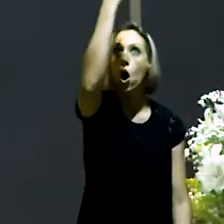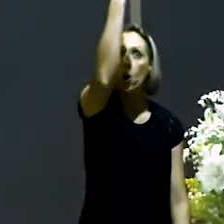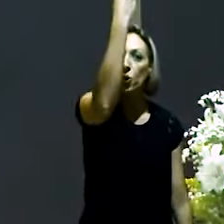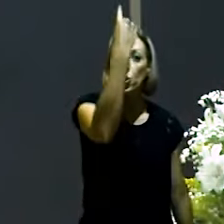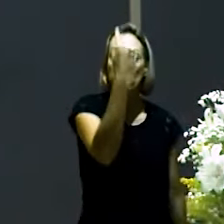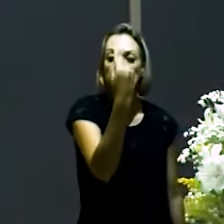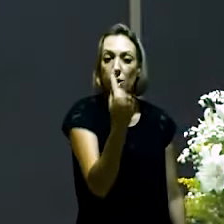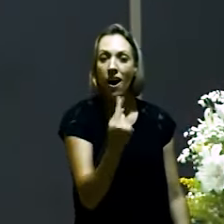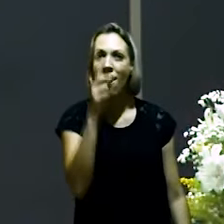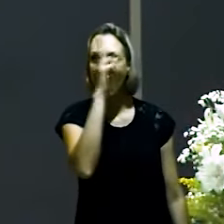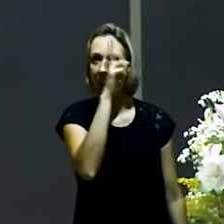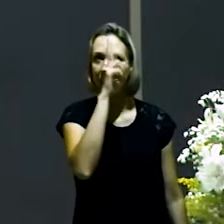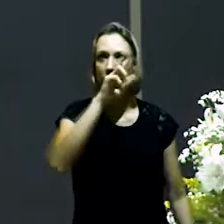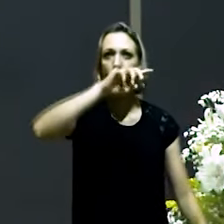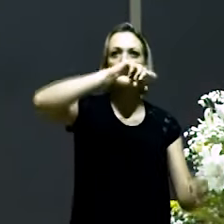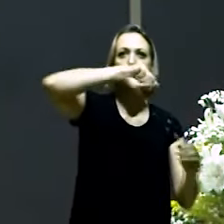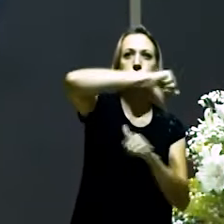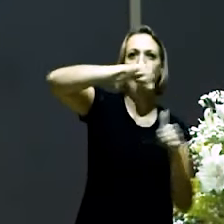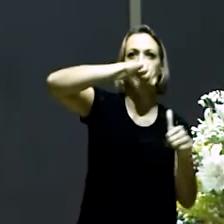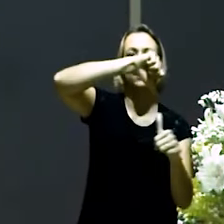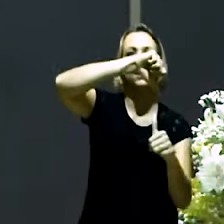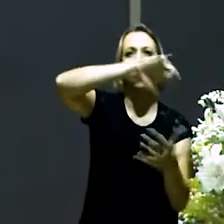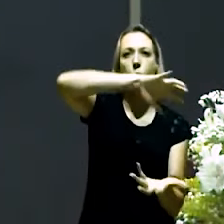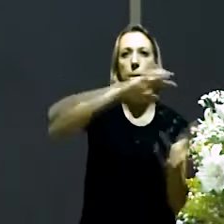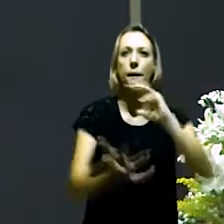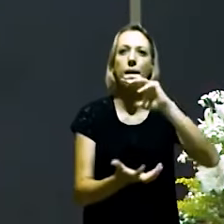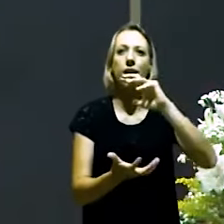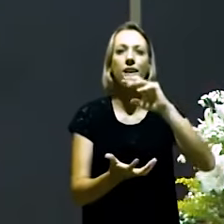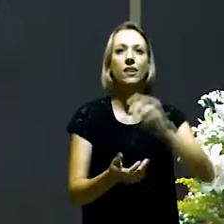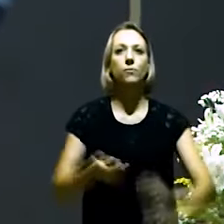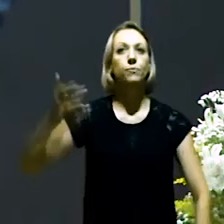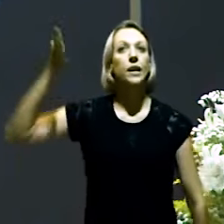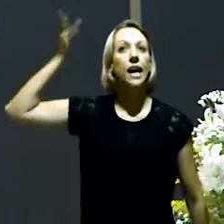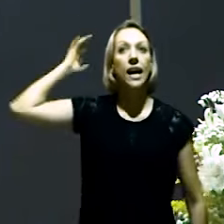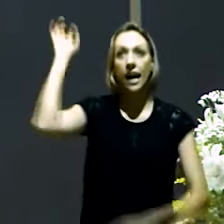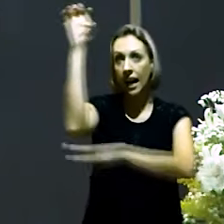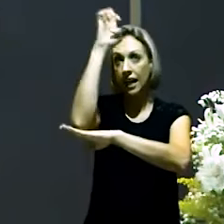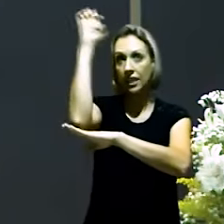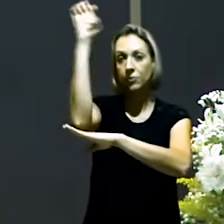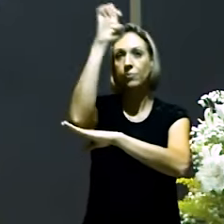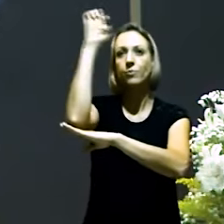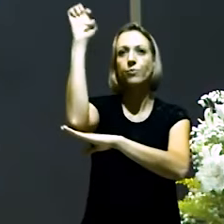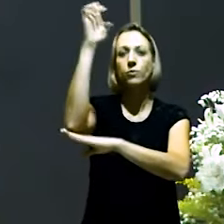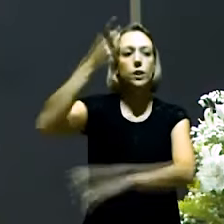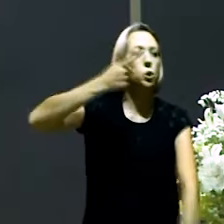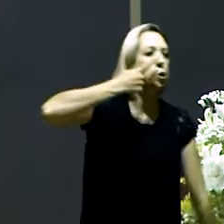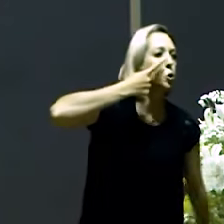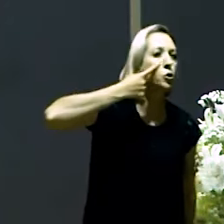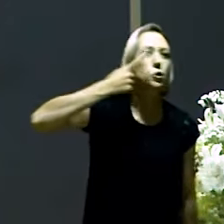reescrever a história. E se lá no Éden, Satanás havia visto um homem